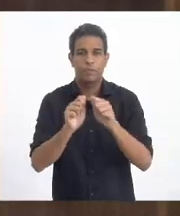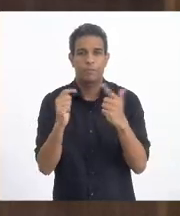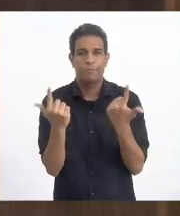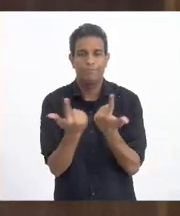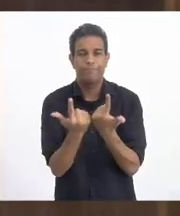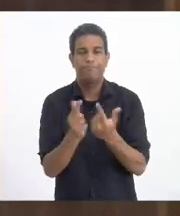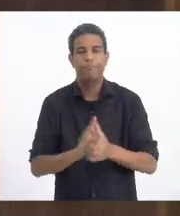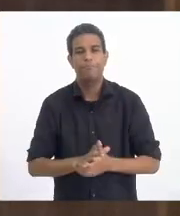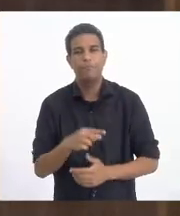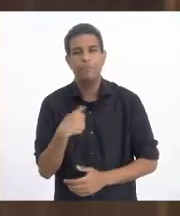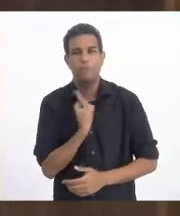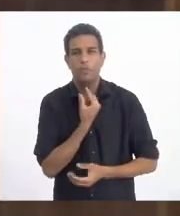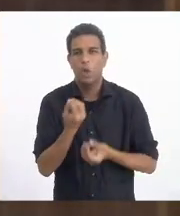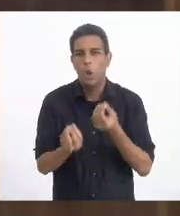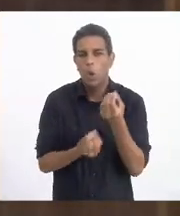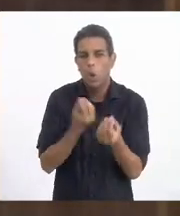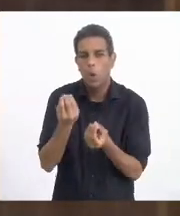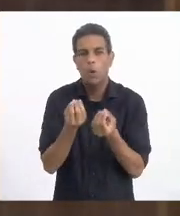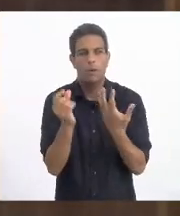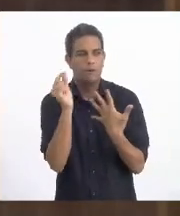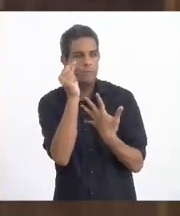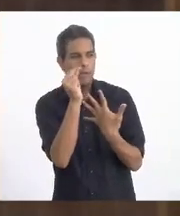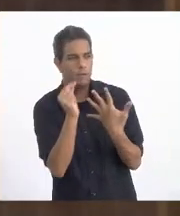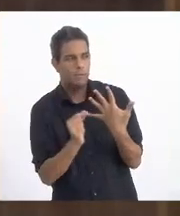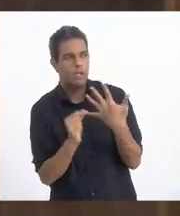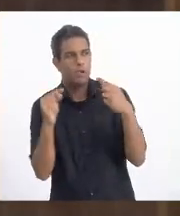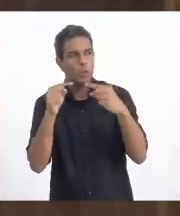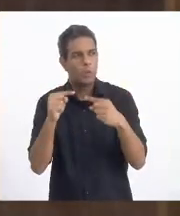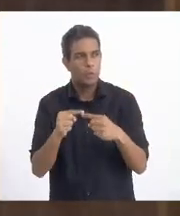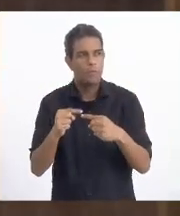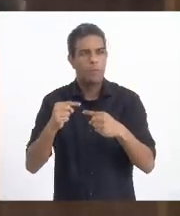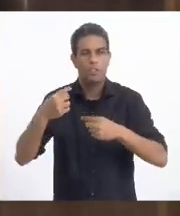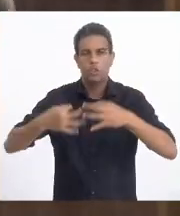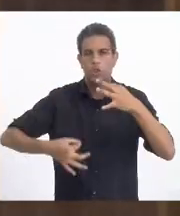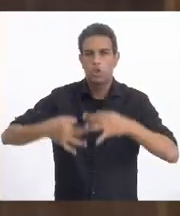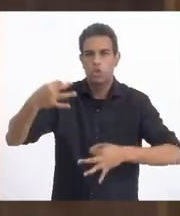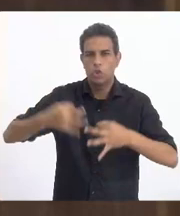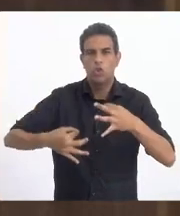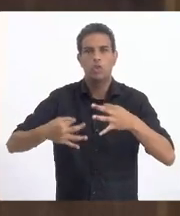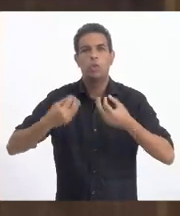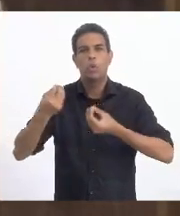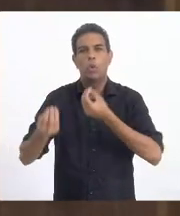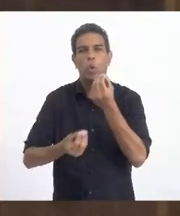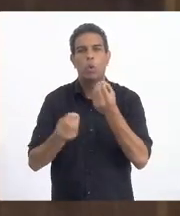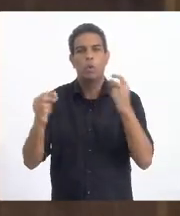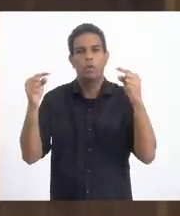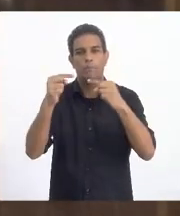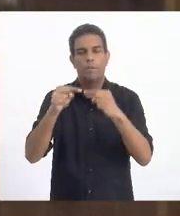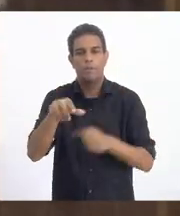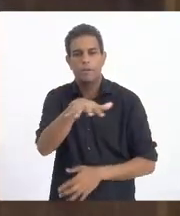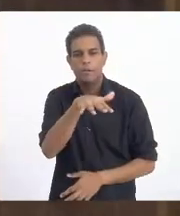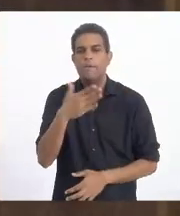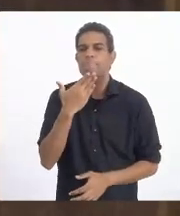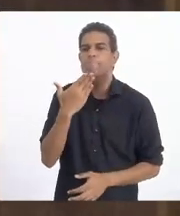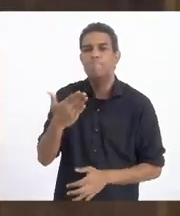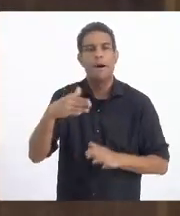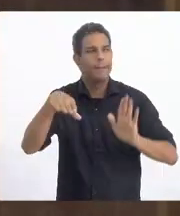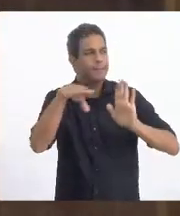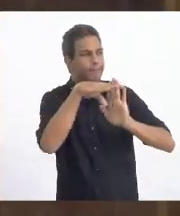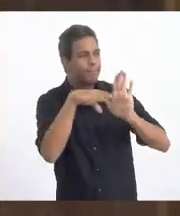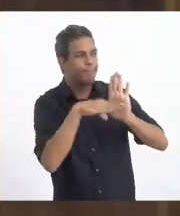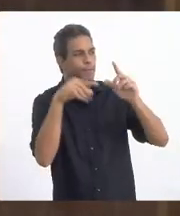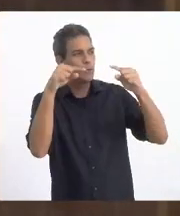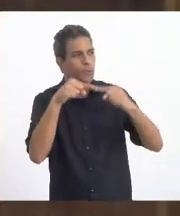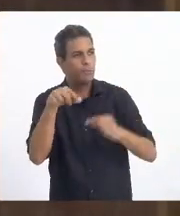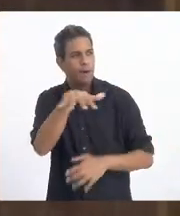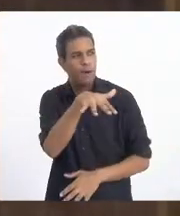casa, dizendo, quando vem a mensagem do judiciário, quando vem do Ministério Público, chega aqui, eles pedem as entidades, no